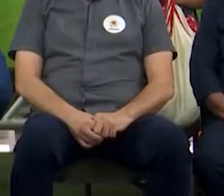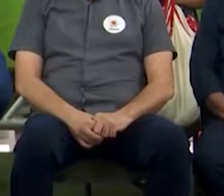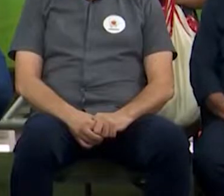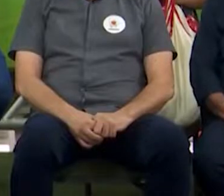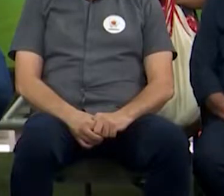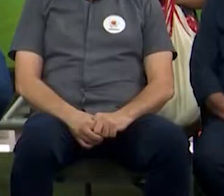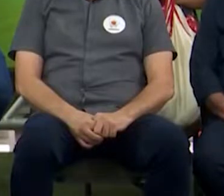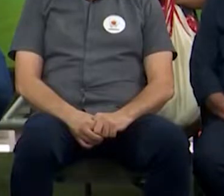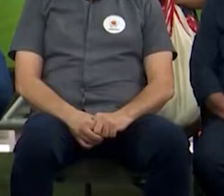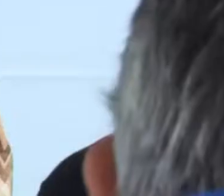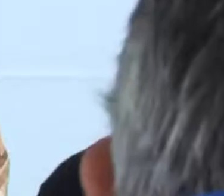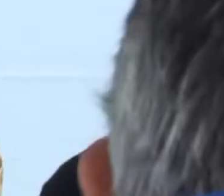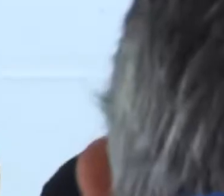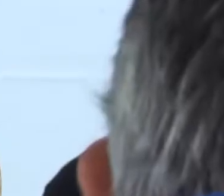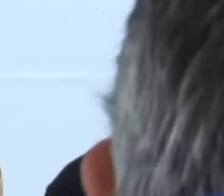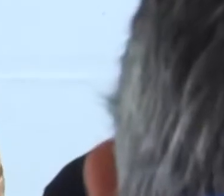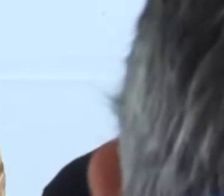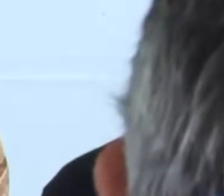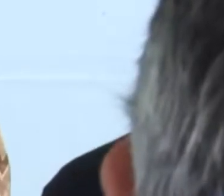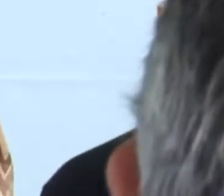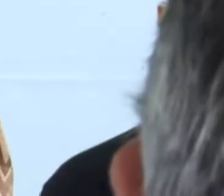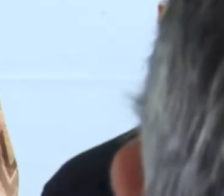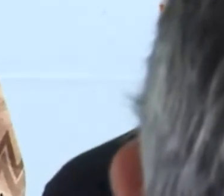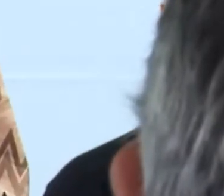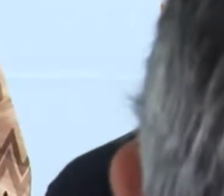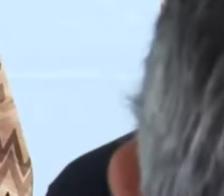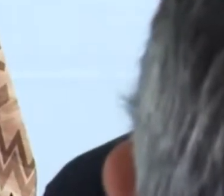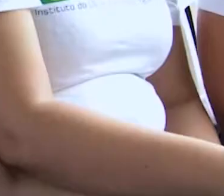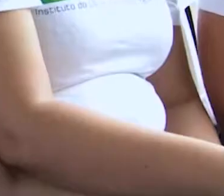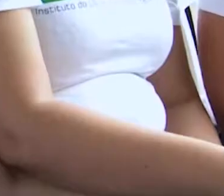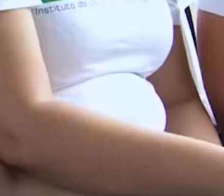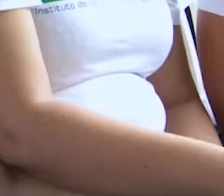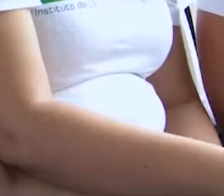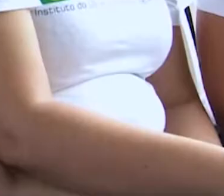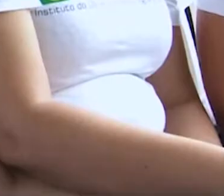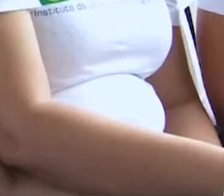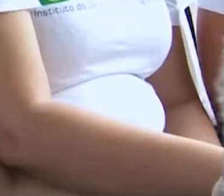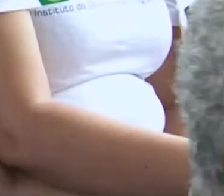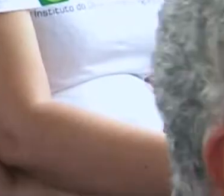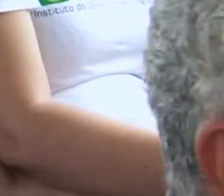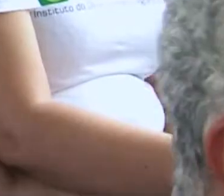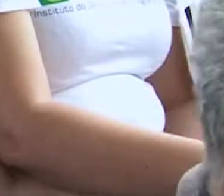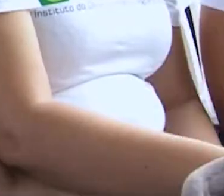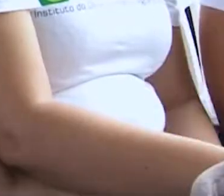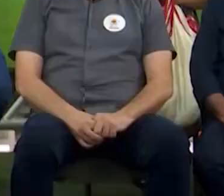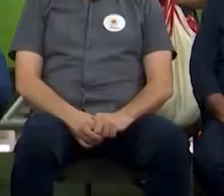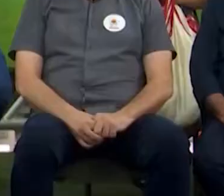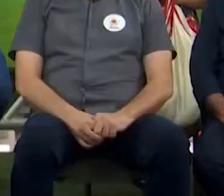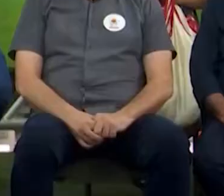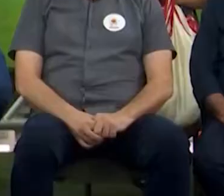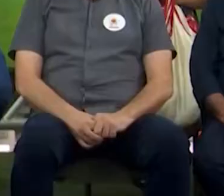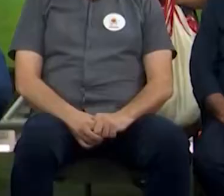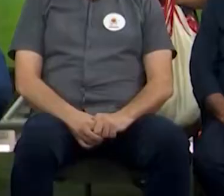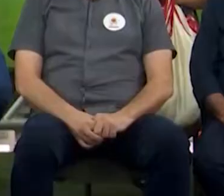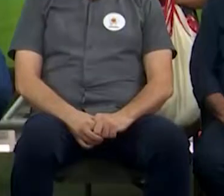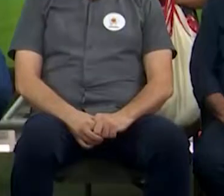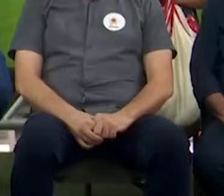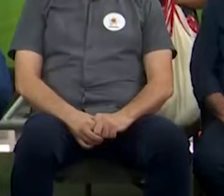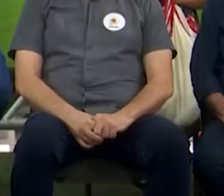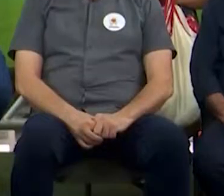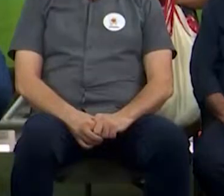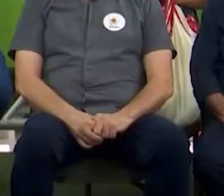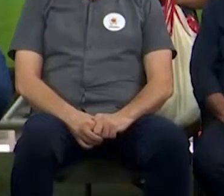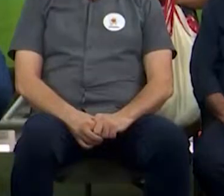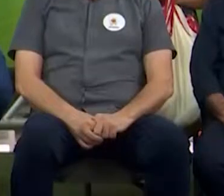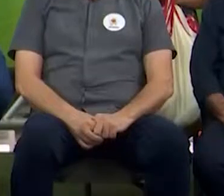da regularização fundiária garante a realização de levantamento, identificação, georreferenciamento e certificação para imóveis